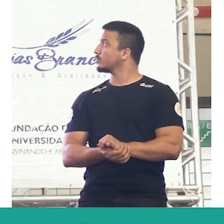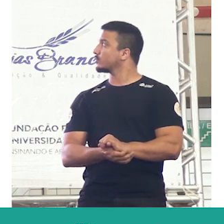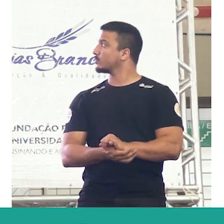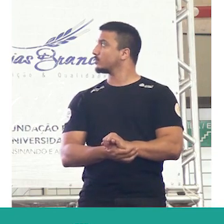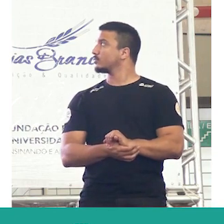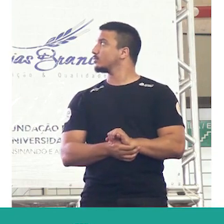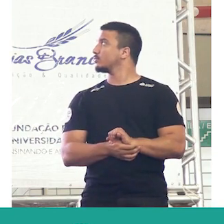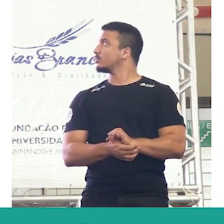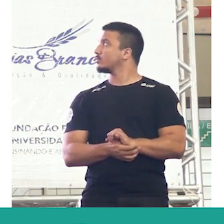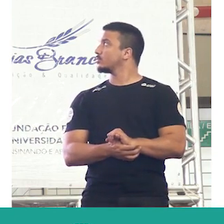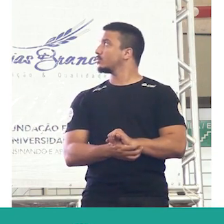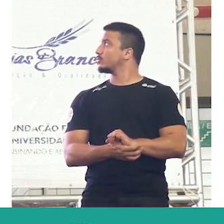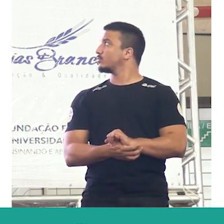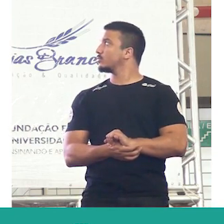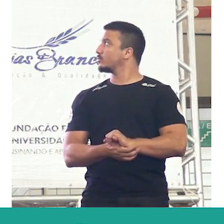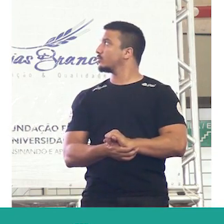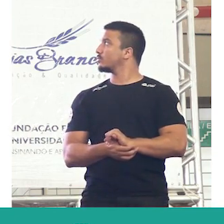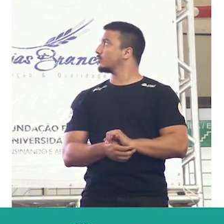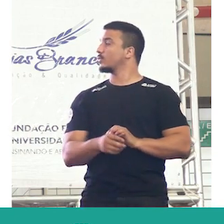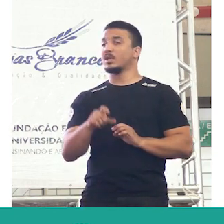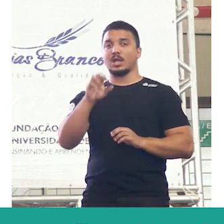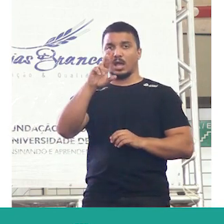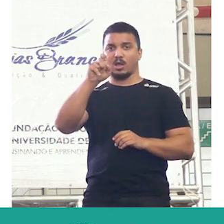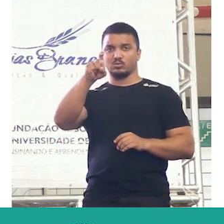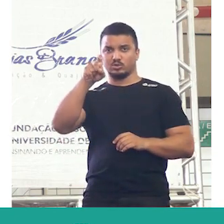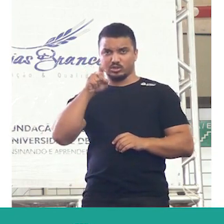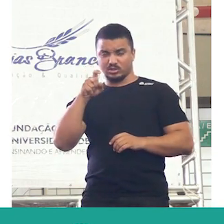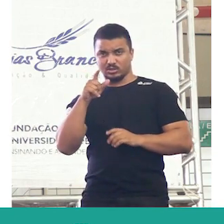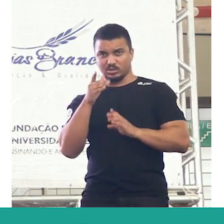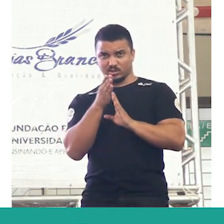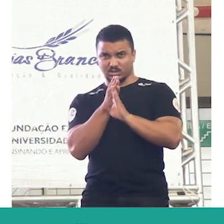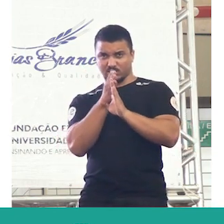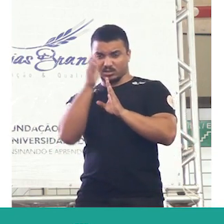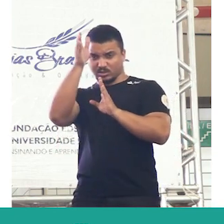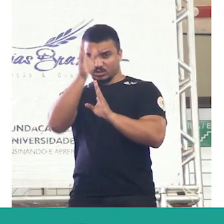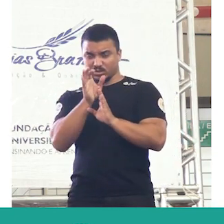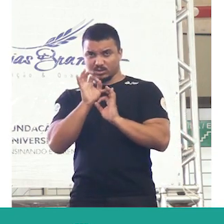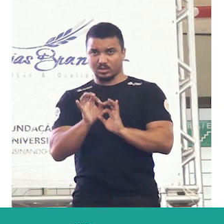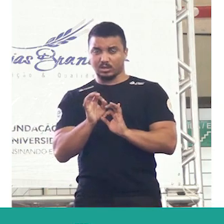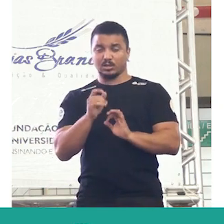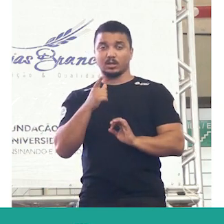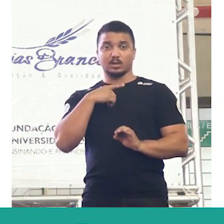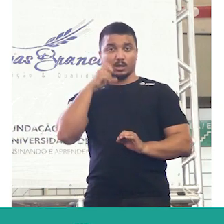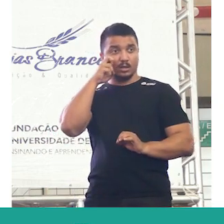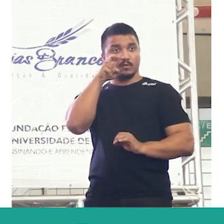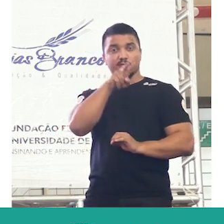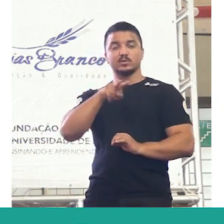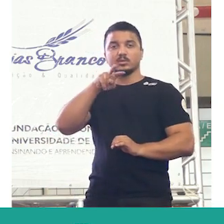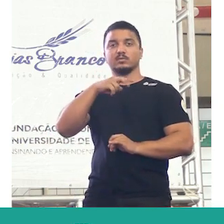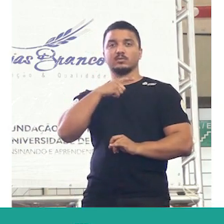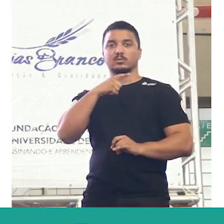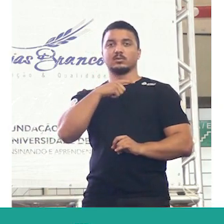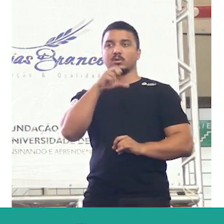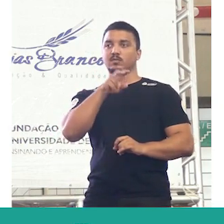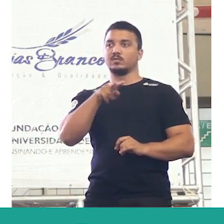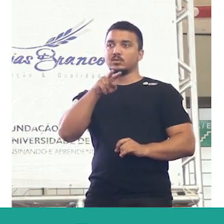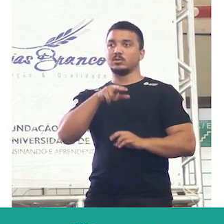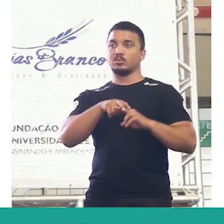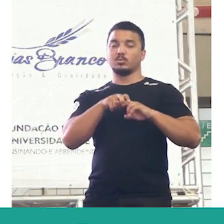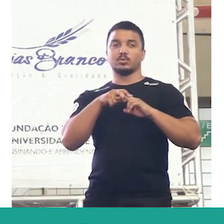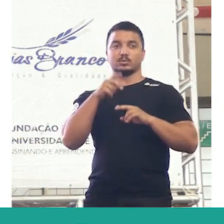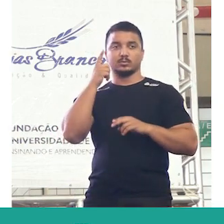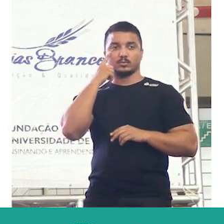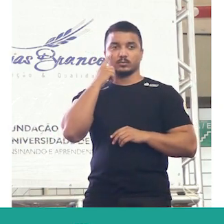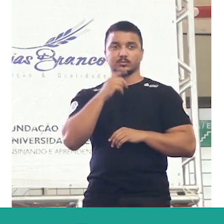O ultravioleta está em cima do raio-x, não está antes do raio-x. Ou seja, está acima da luz visível.